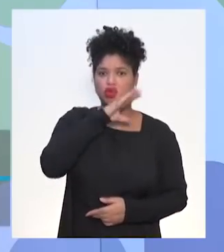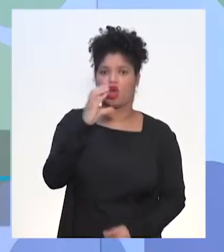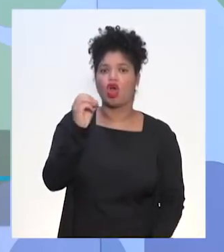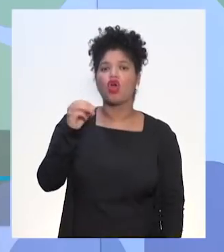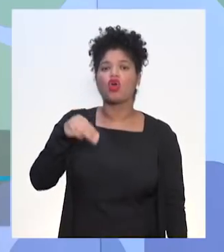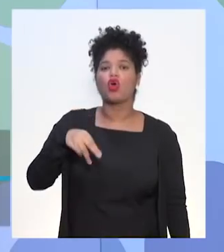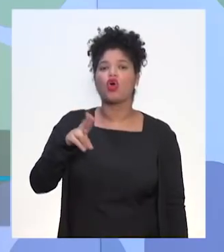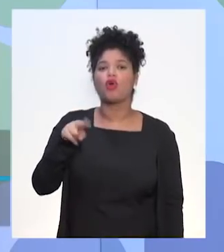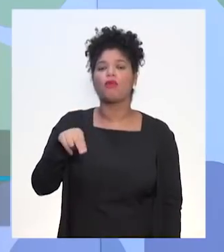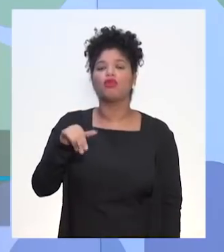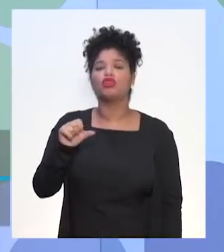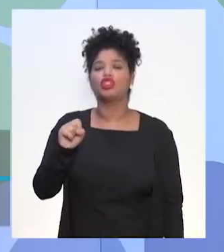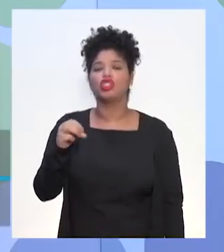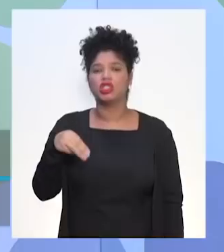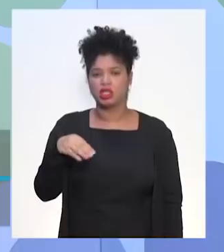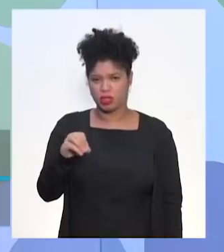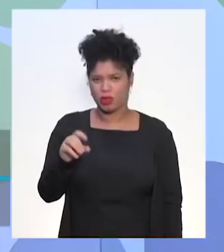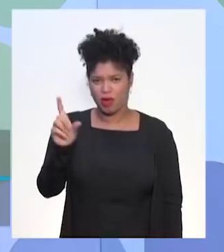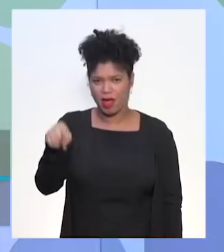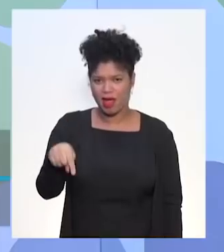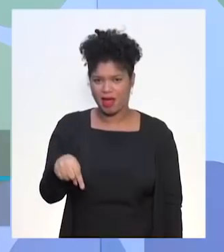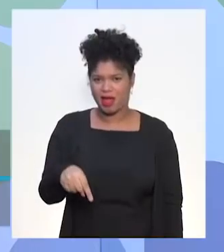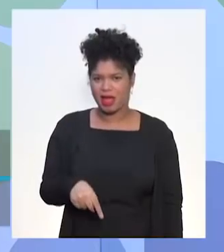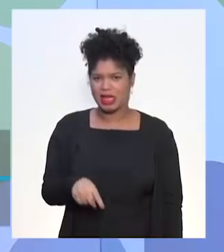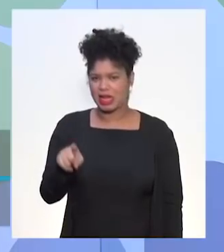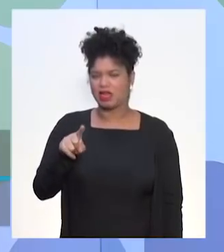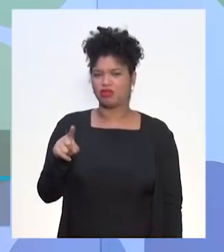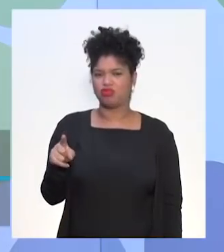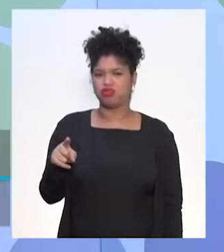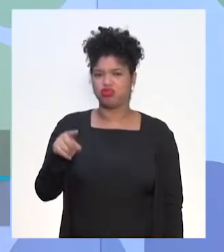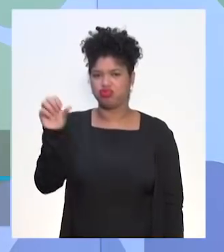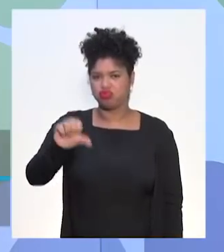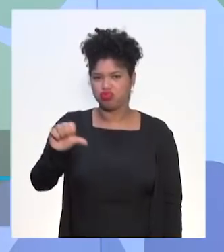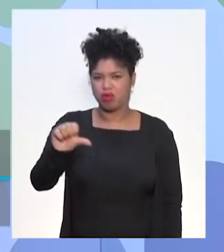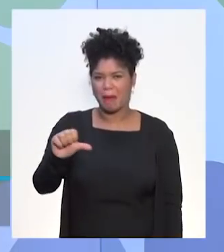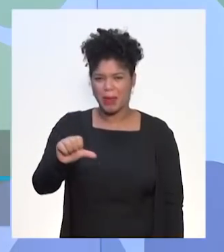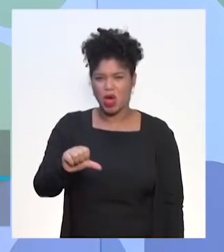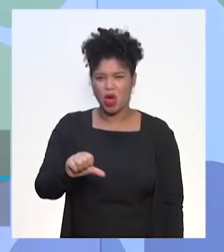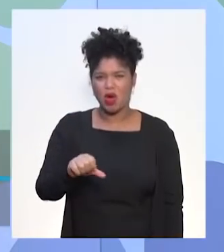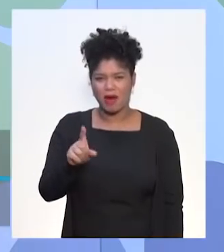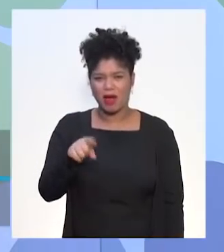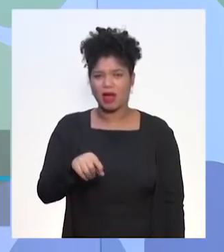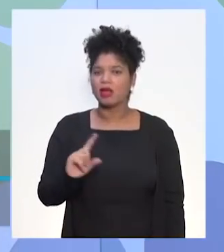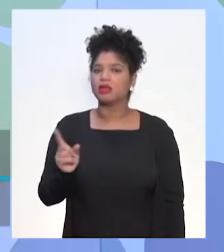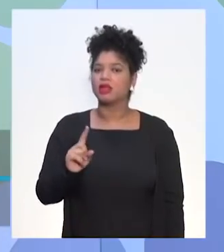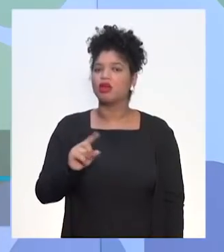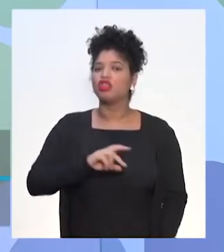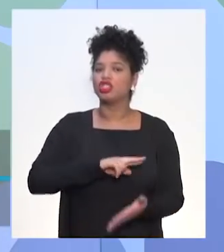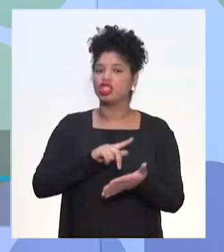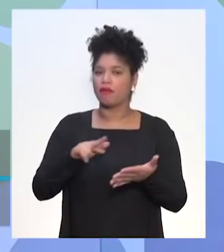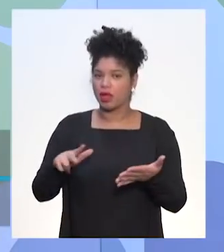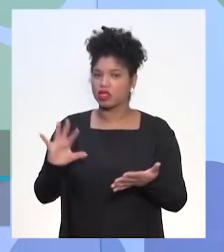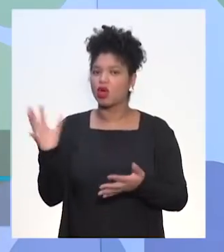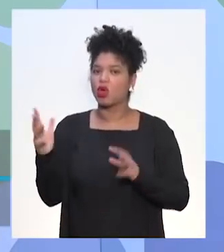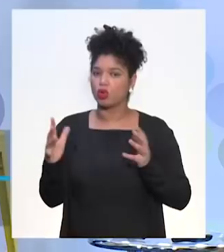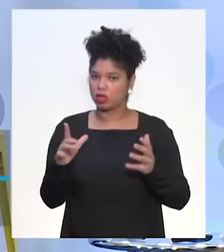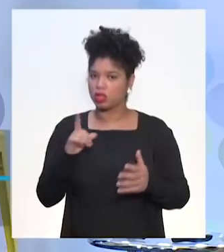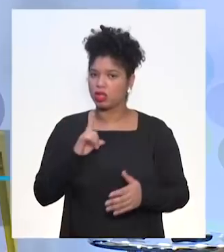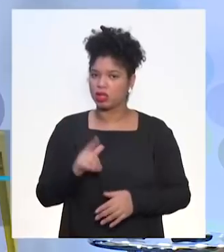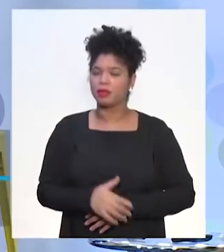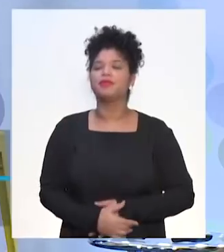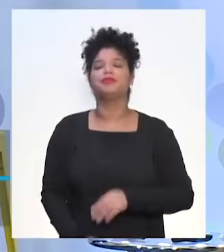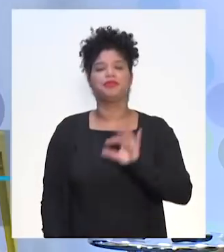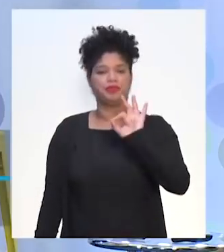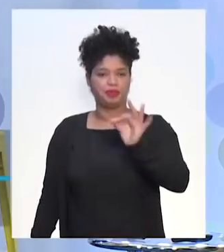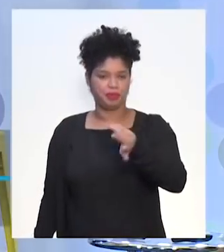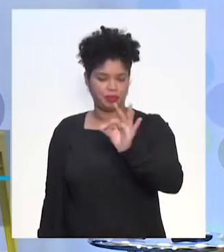tem essa criação desse fantasma, né, que é o comunismo, ele também vai desencadear muitas coisas. É muito bem